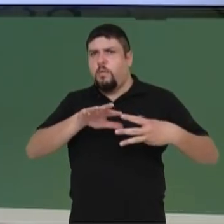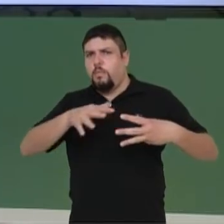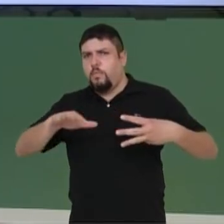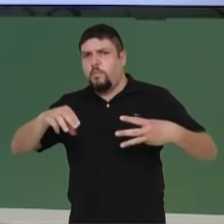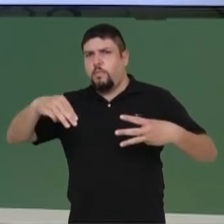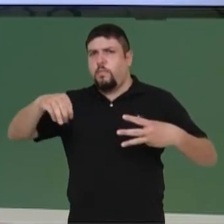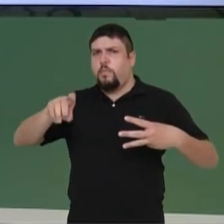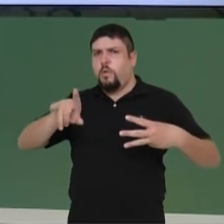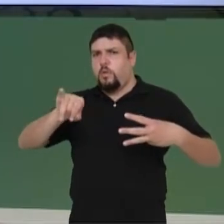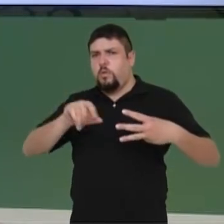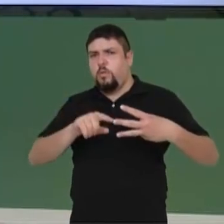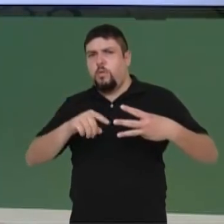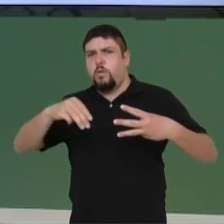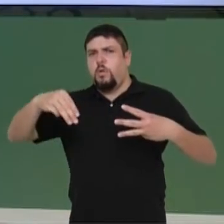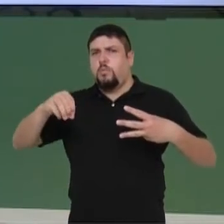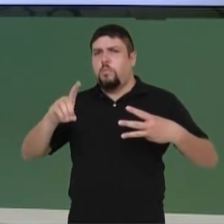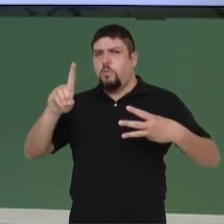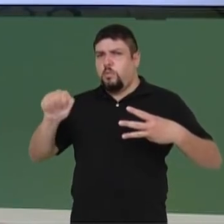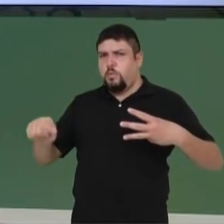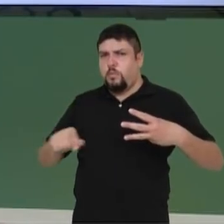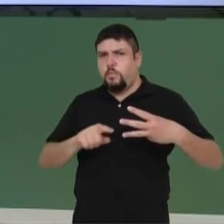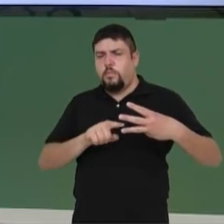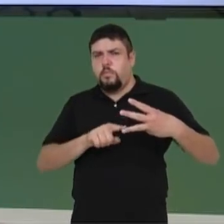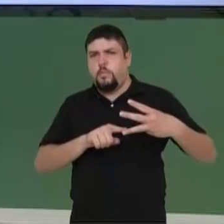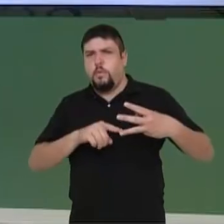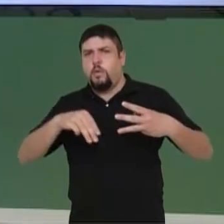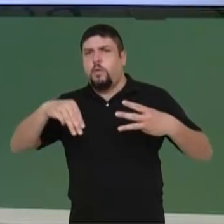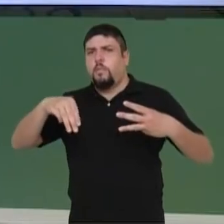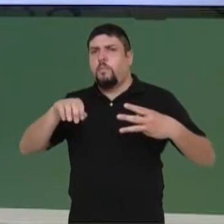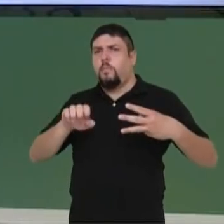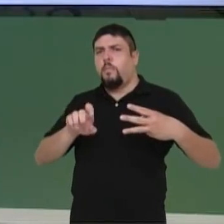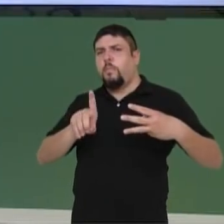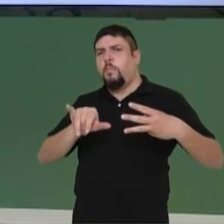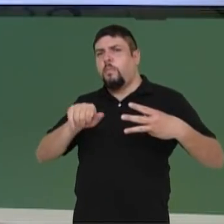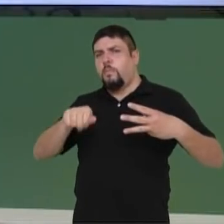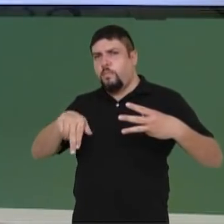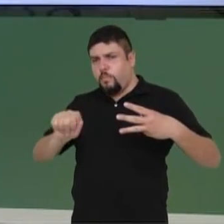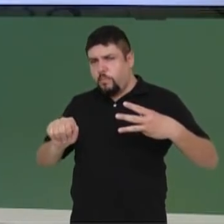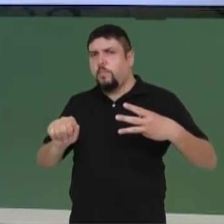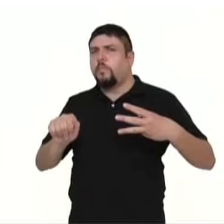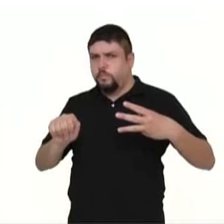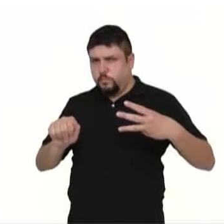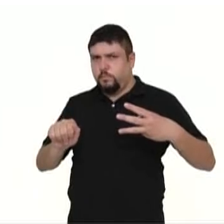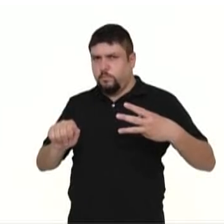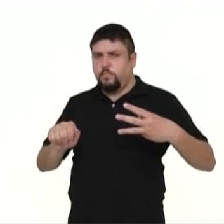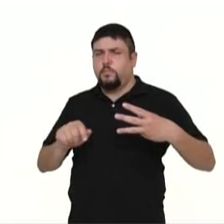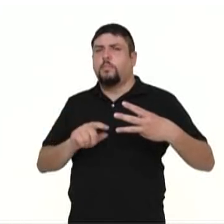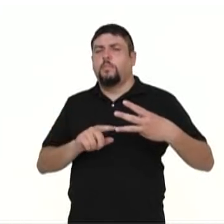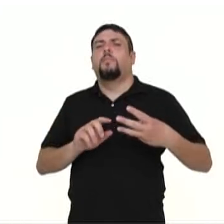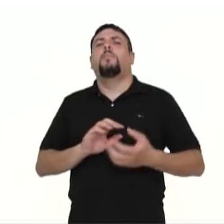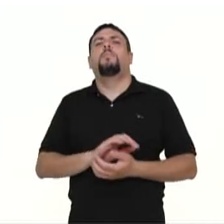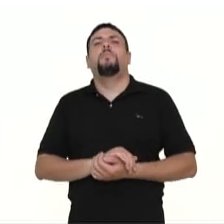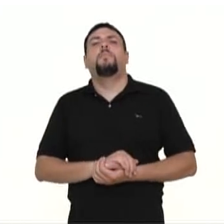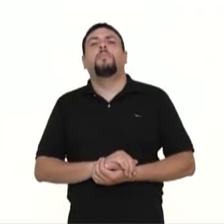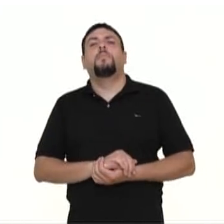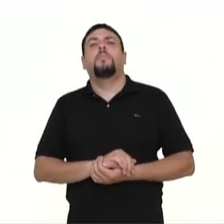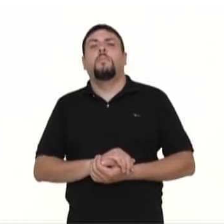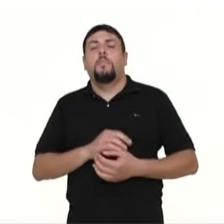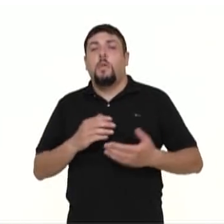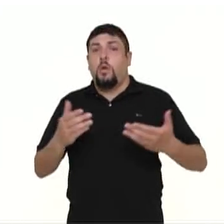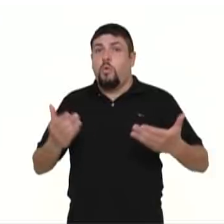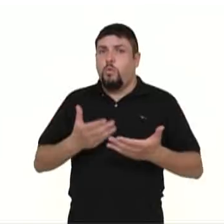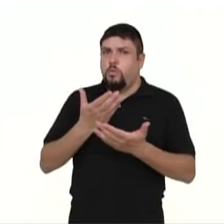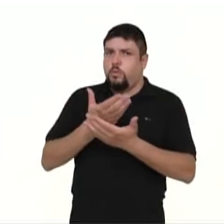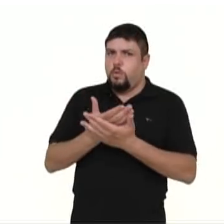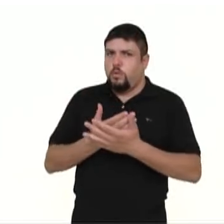moda e a mediana, certo? São as três medidas de tendência central que nós estudamos com mais detalhamento, certo? Nessa aula a